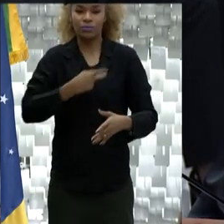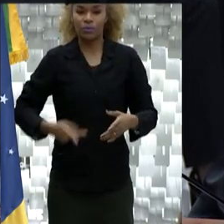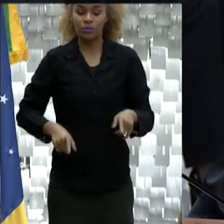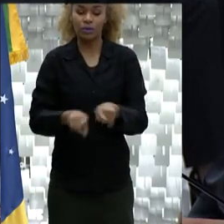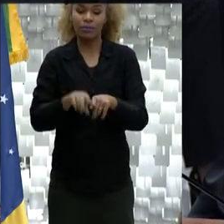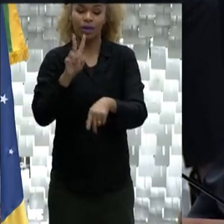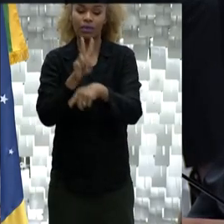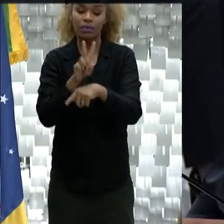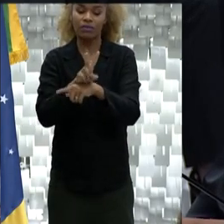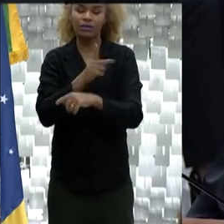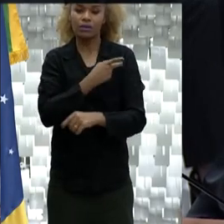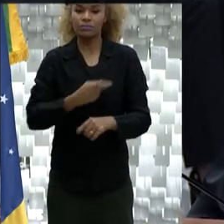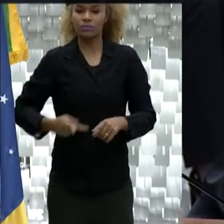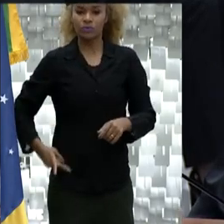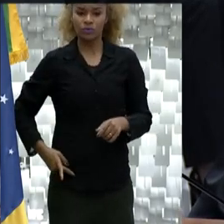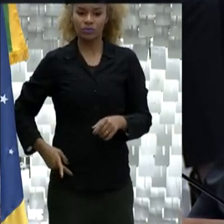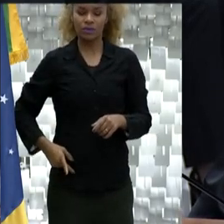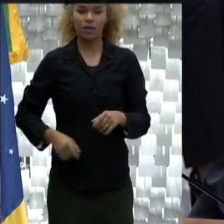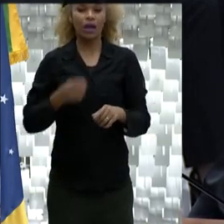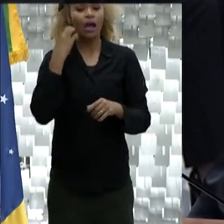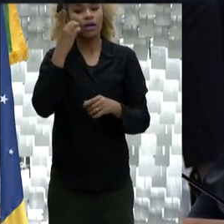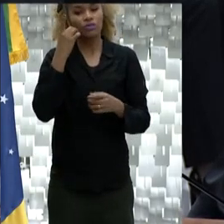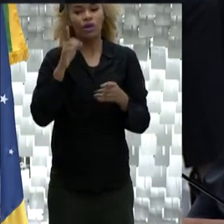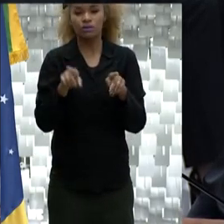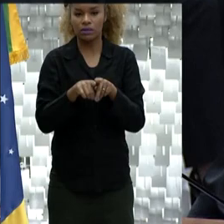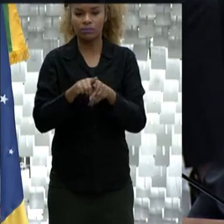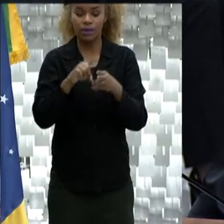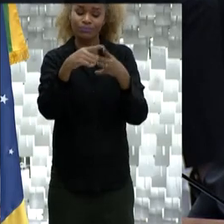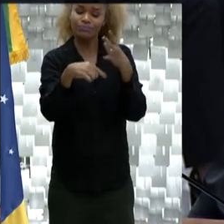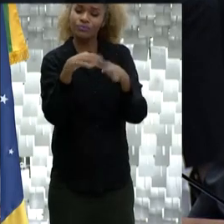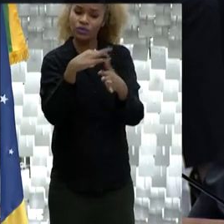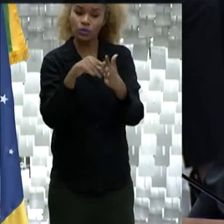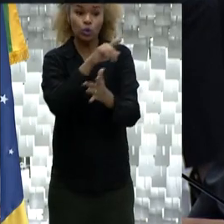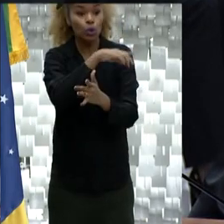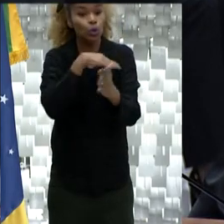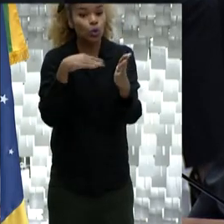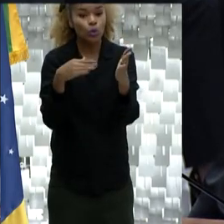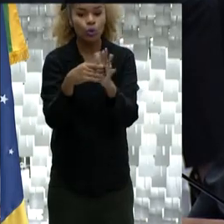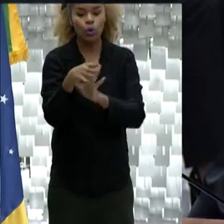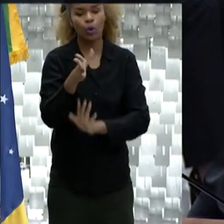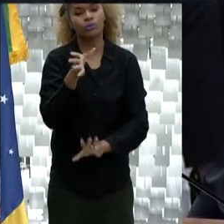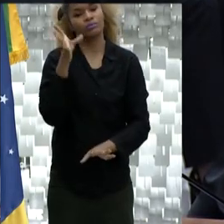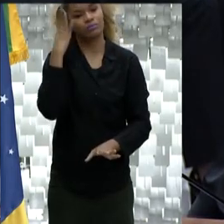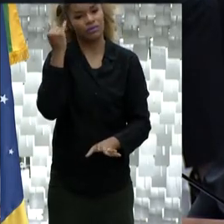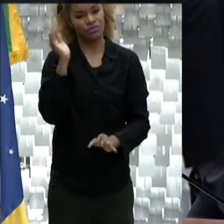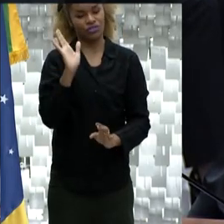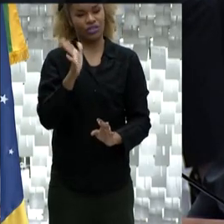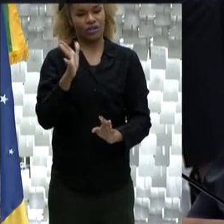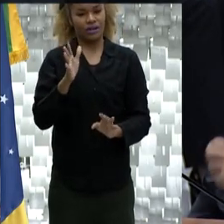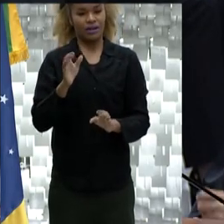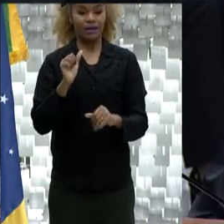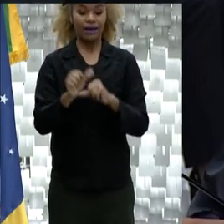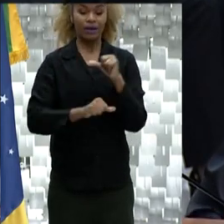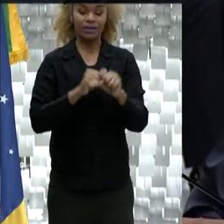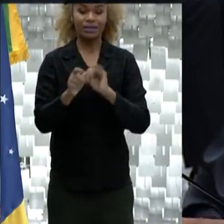Defensoria Pública e advogados. Todos sabem que a alteração legislativa ocorrida com a